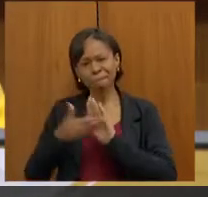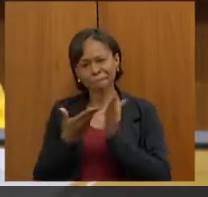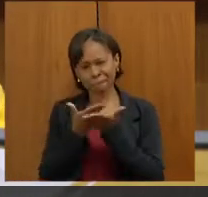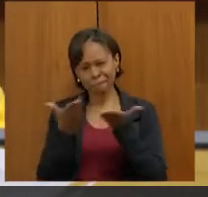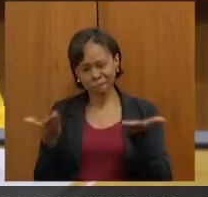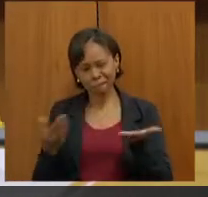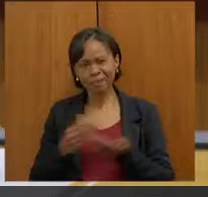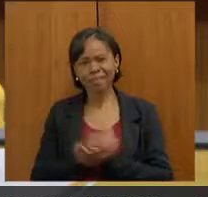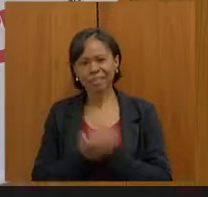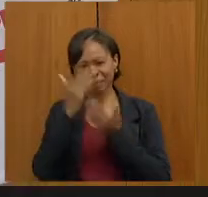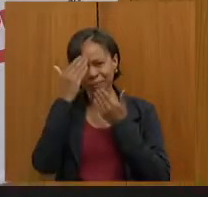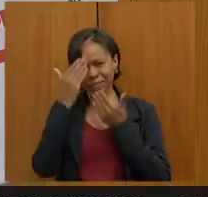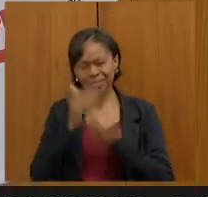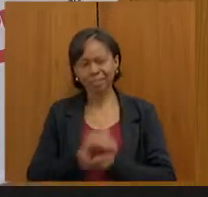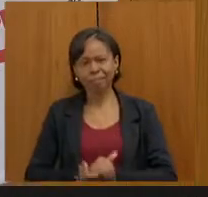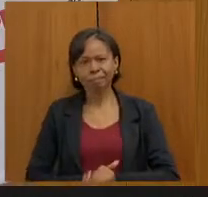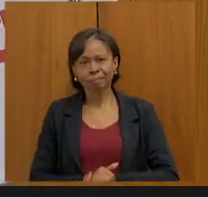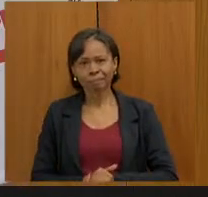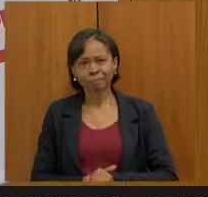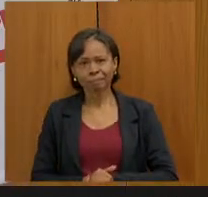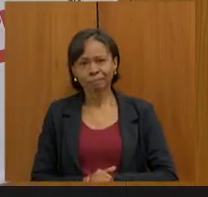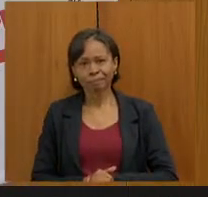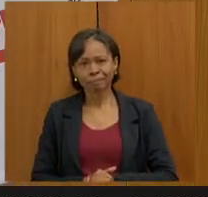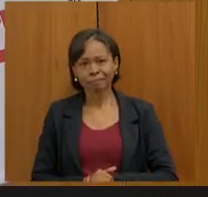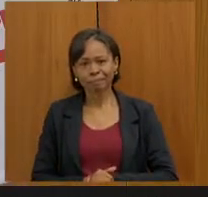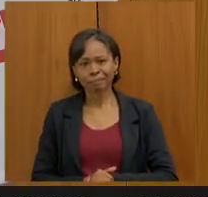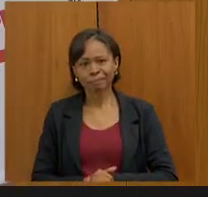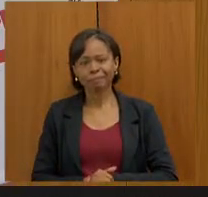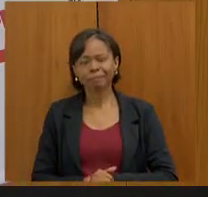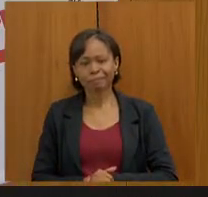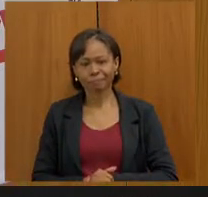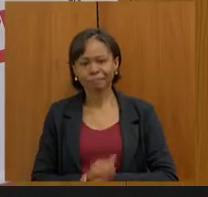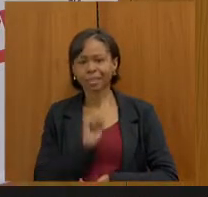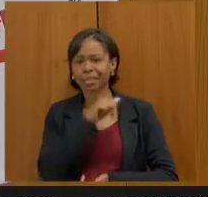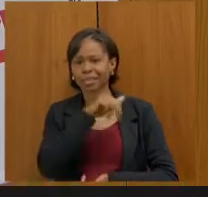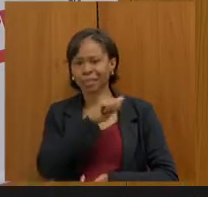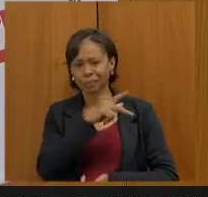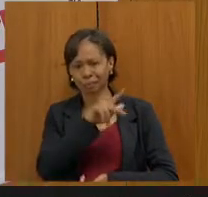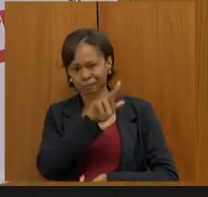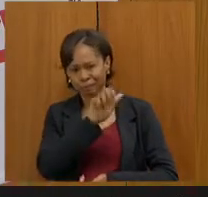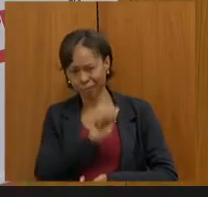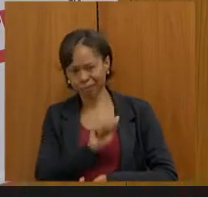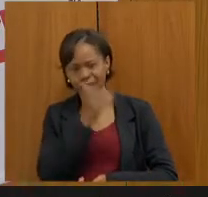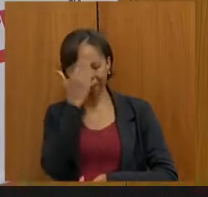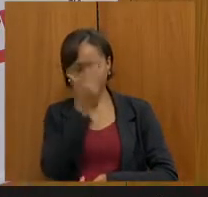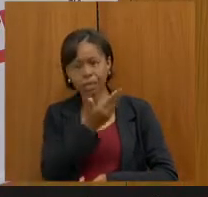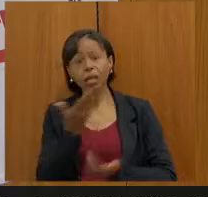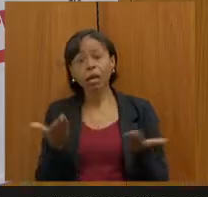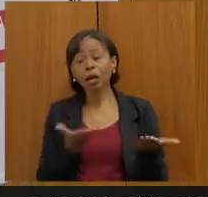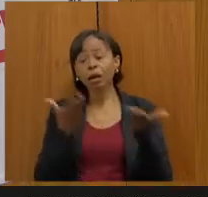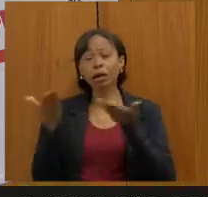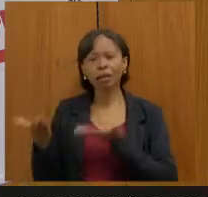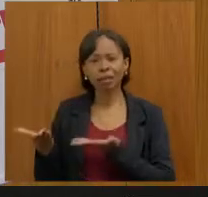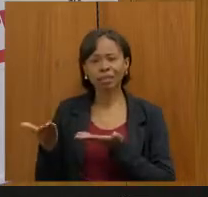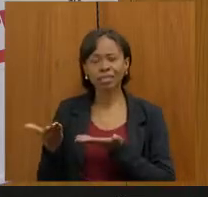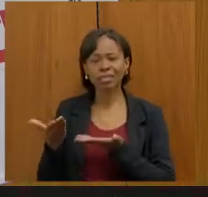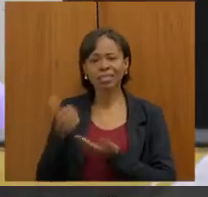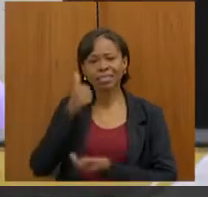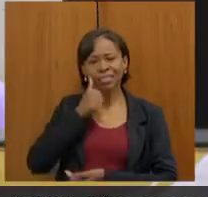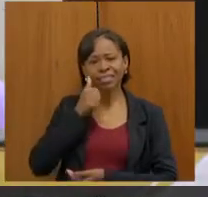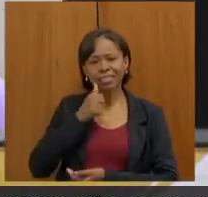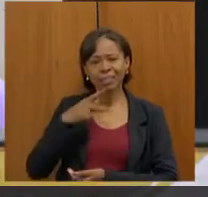envolvidos muito obrigada bom obrigada doutora Ana Paula Kaxeta passa agora a palavra para a